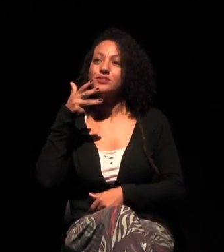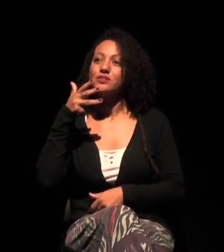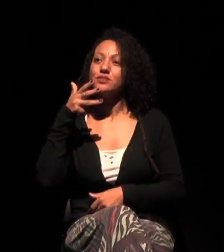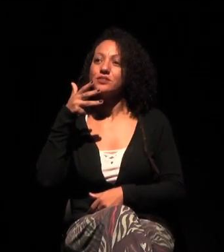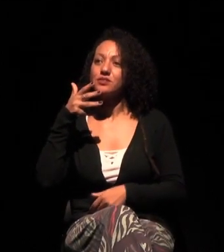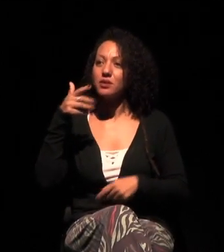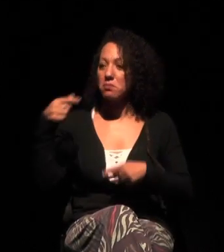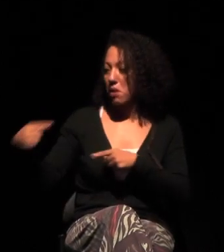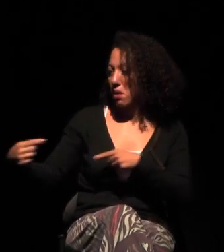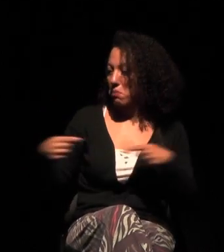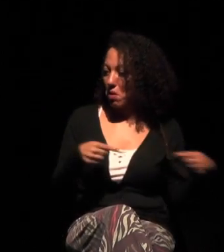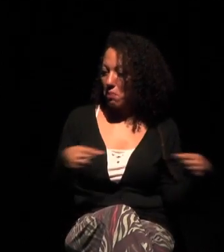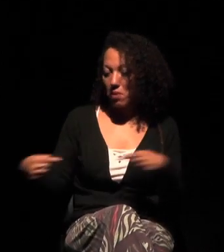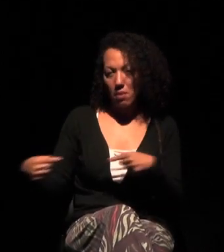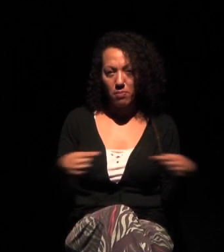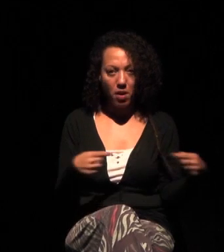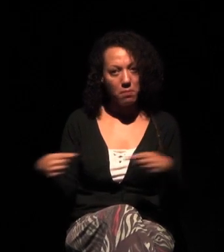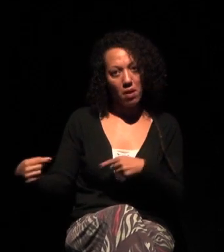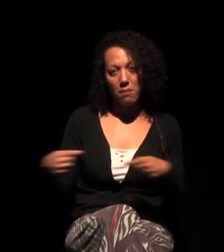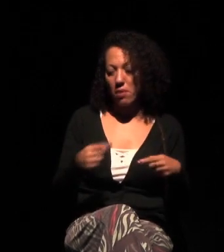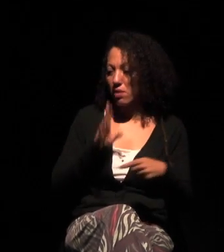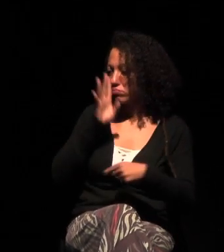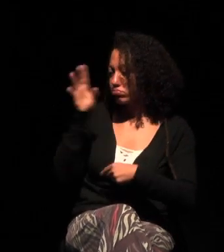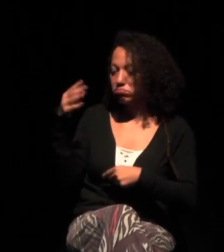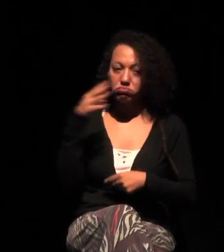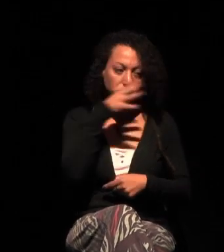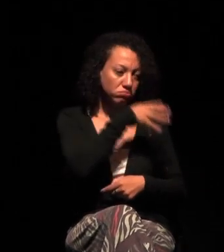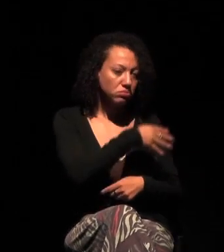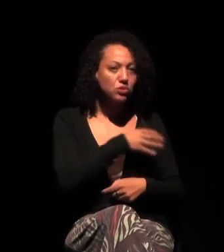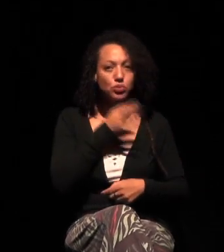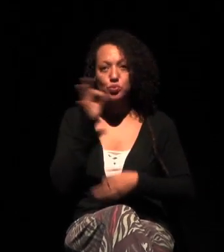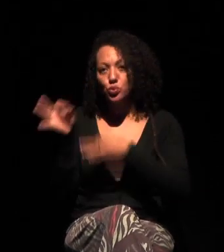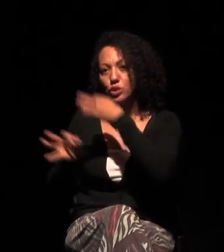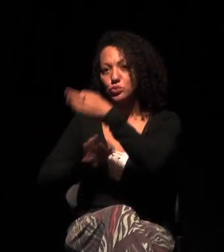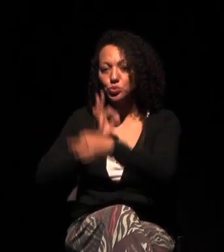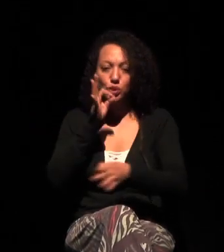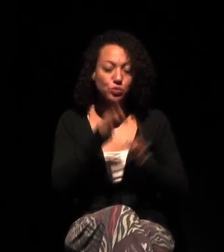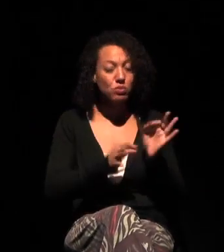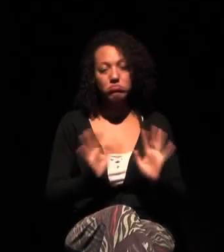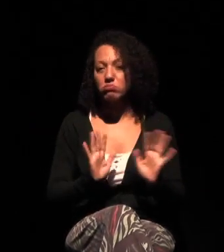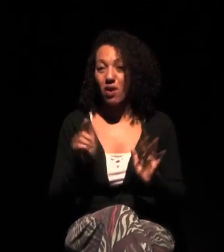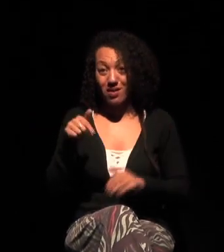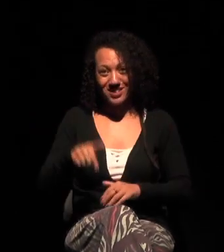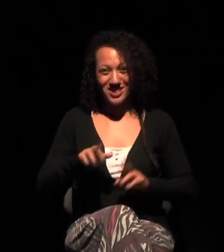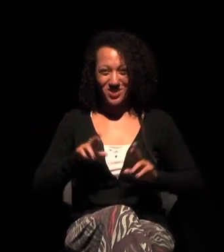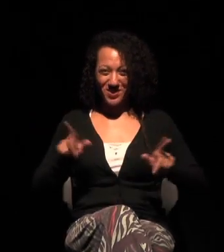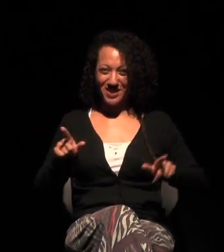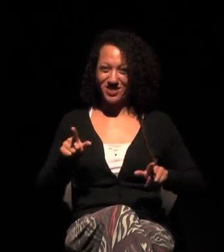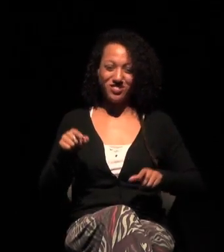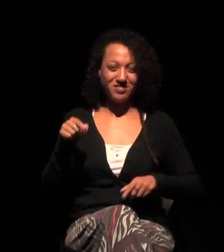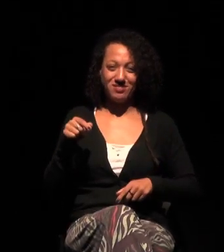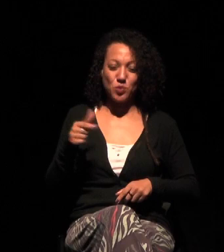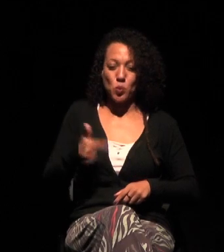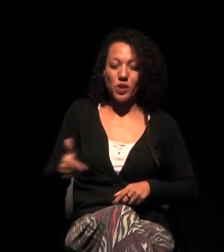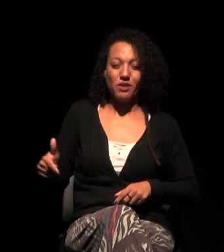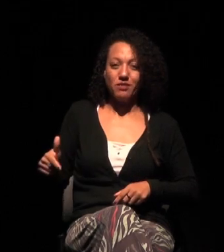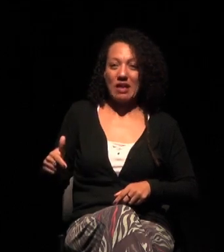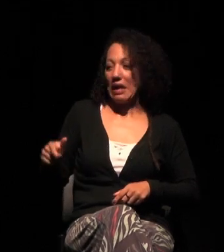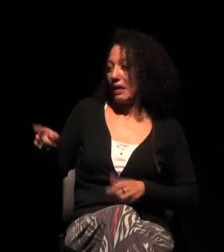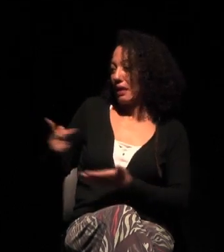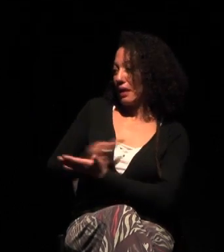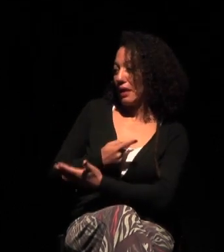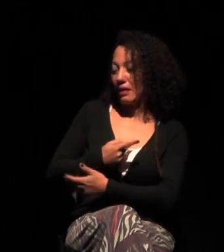defrontam entre si cada um julga o que foi trazido pelo outro fala 'não você está errada você está é